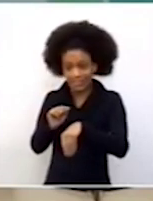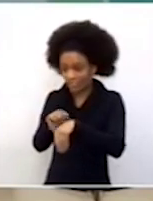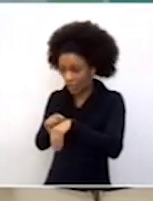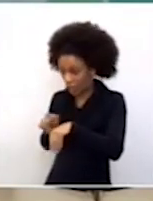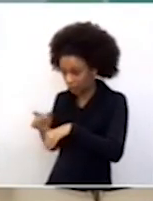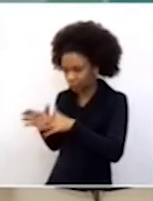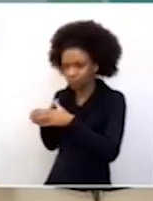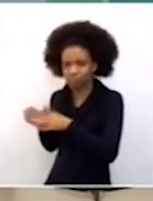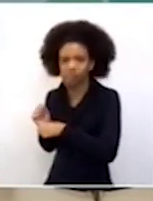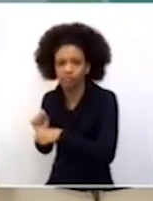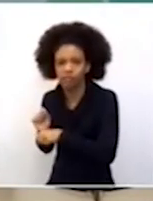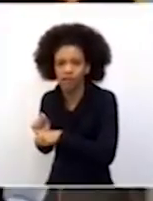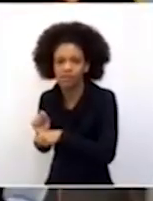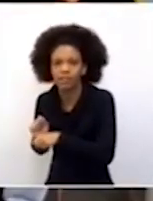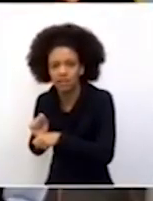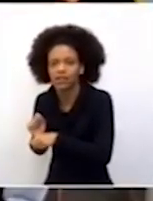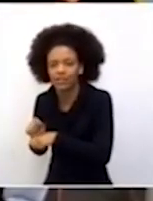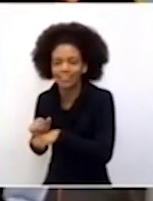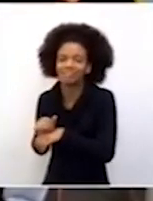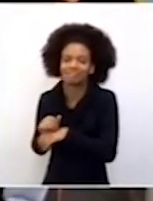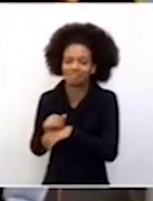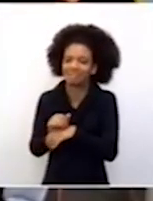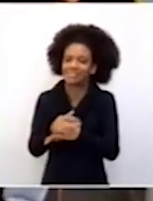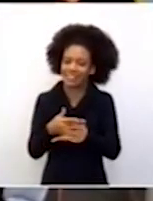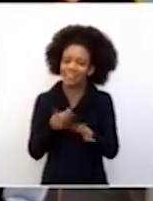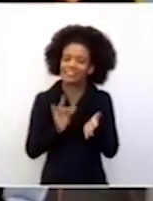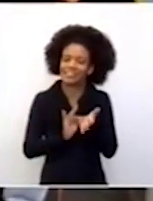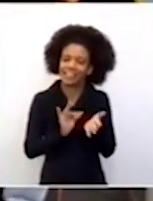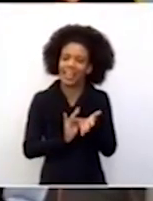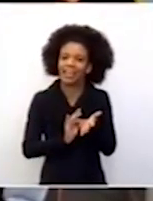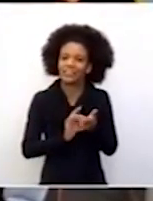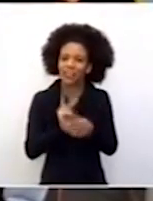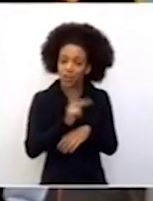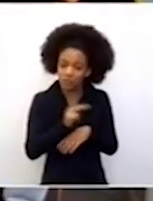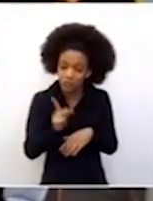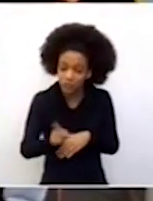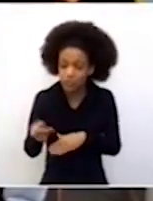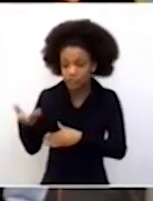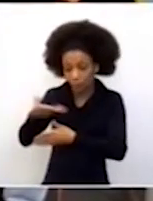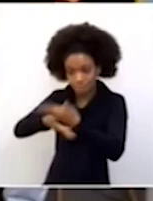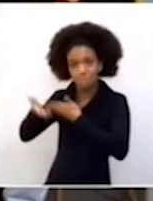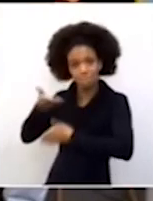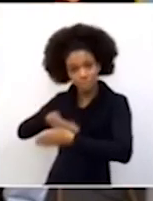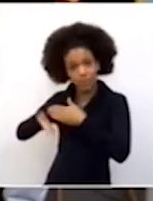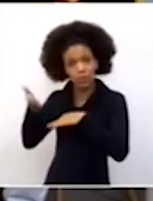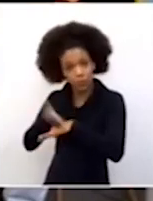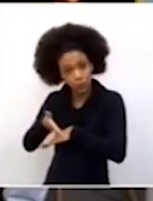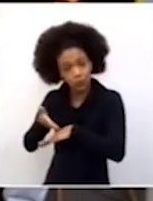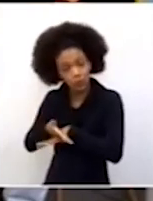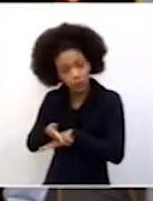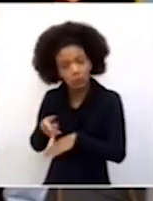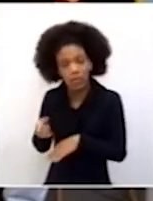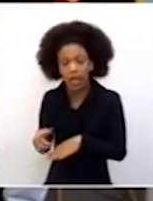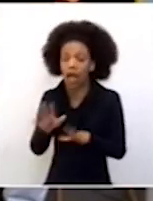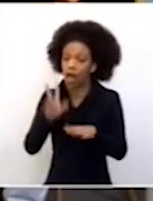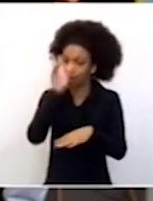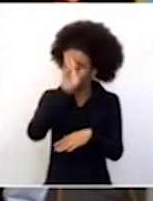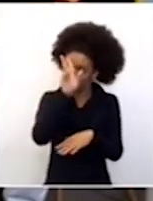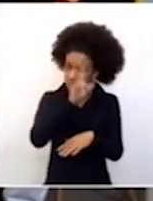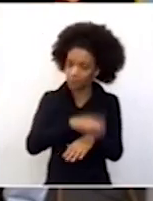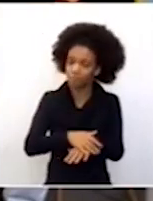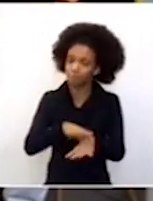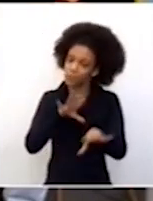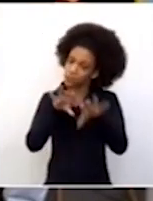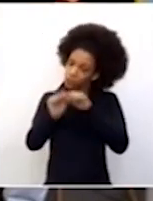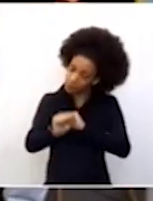travando. De vez em quando, realmente, de tantos os professores e professoras que estão contribuindo nesse espaço, né? Lembrando que aqui o ATPC